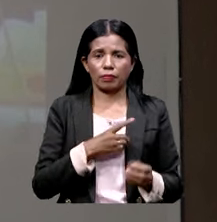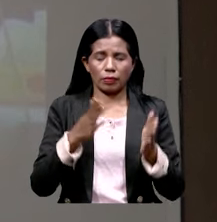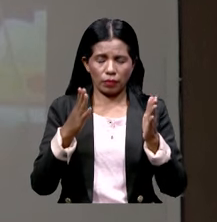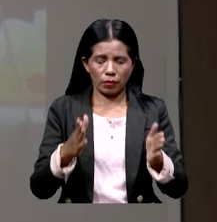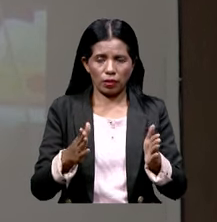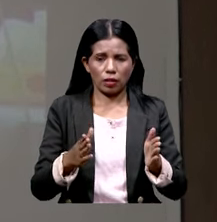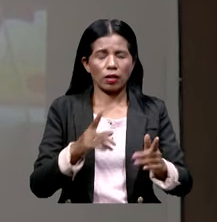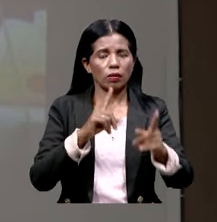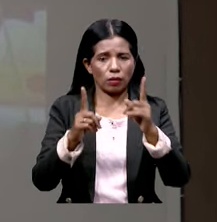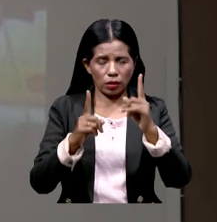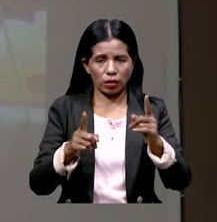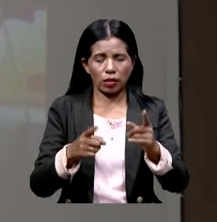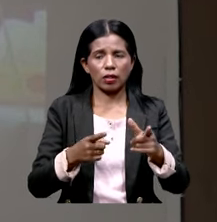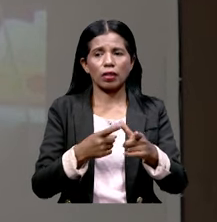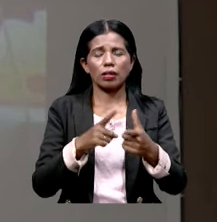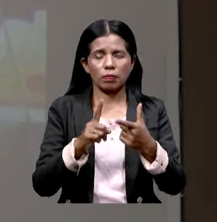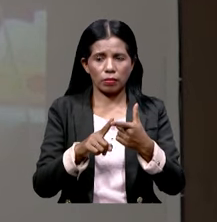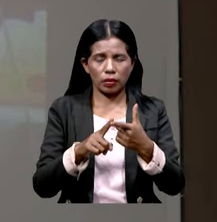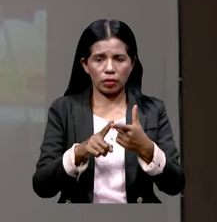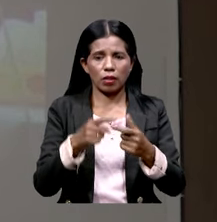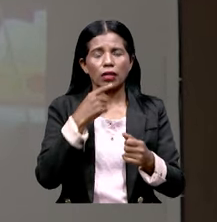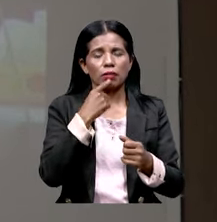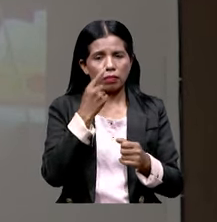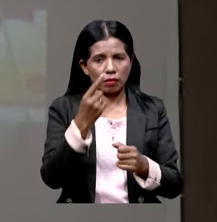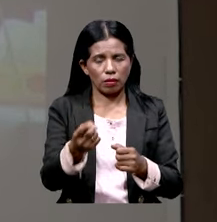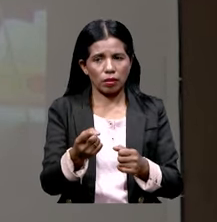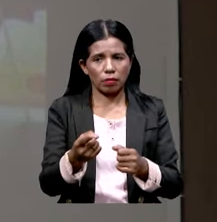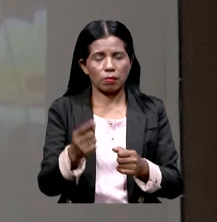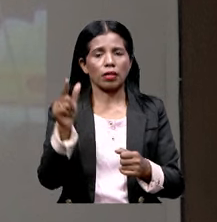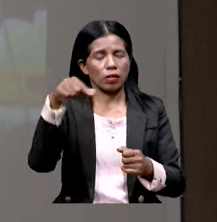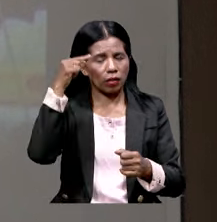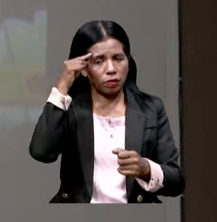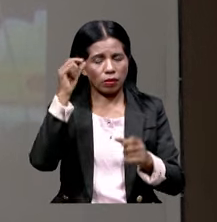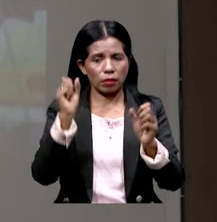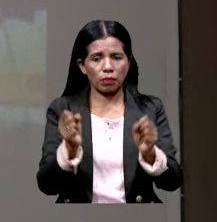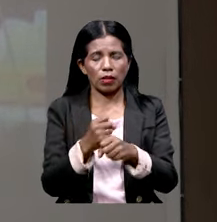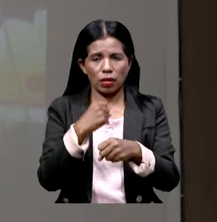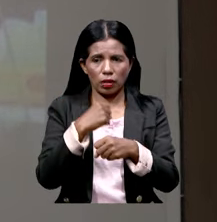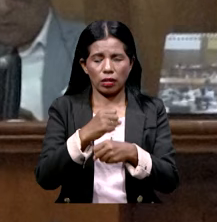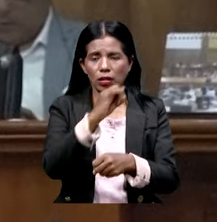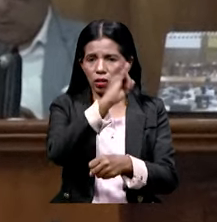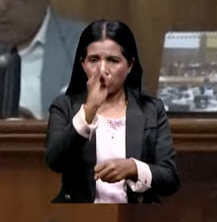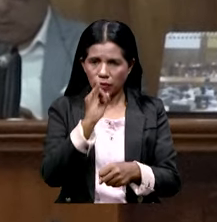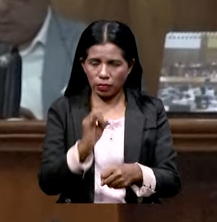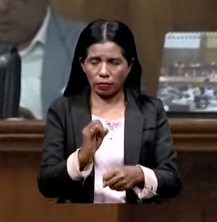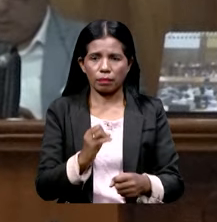para depois podia sugerir ao governo para fazer uma